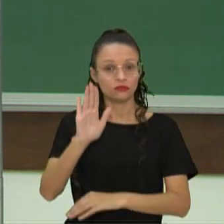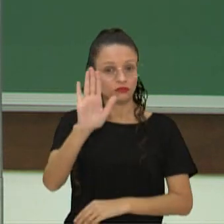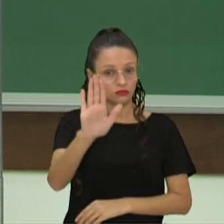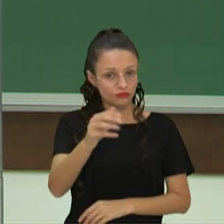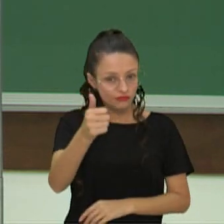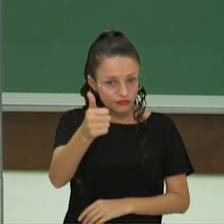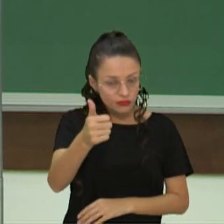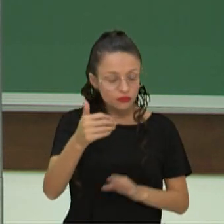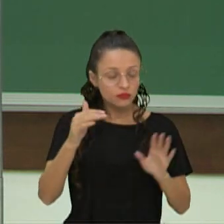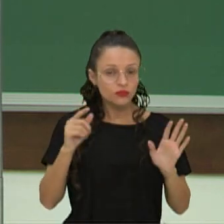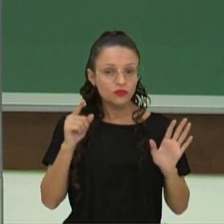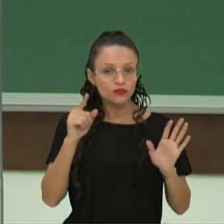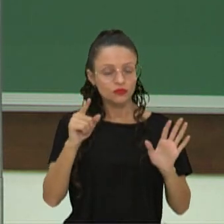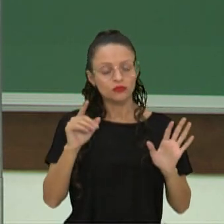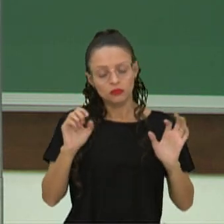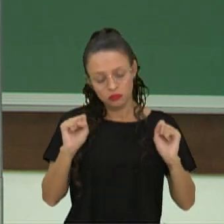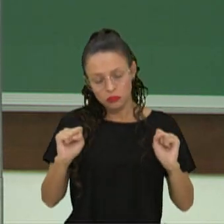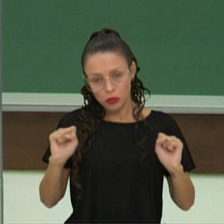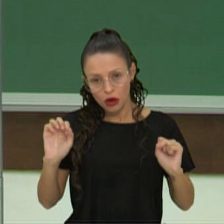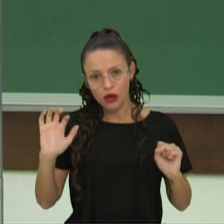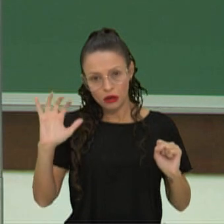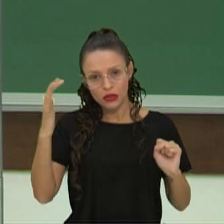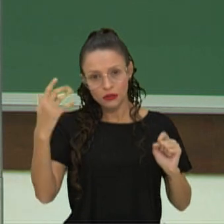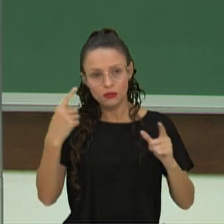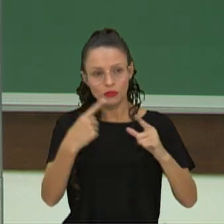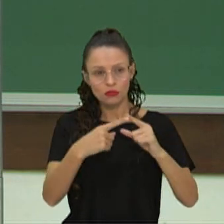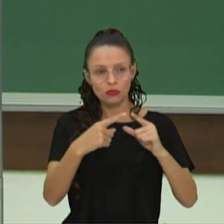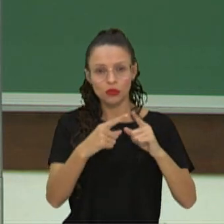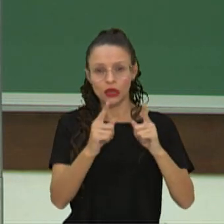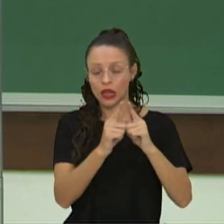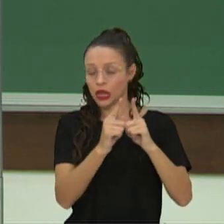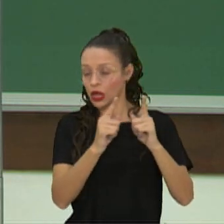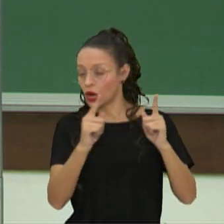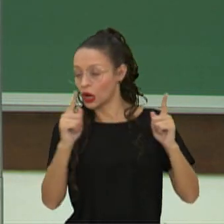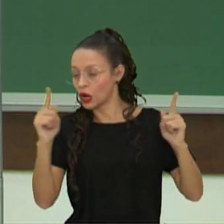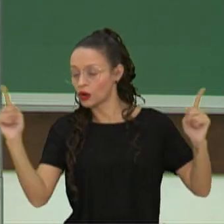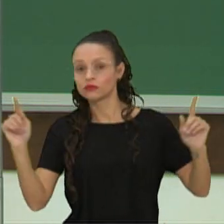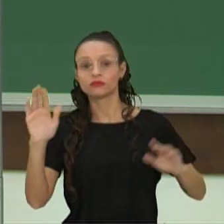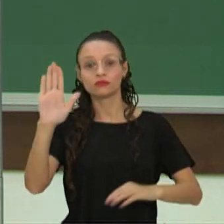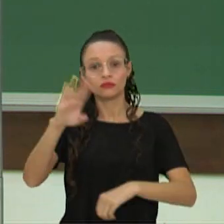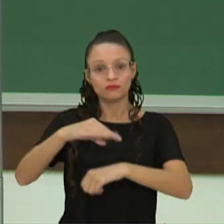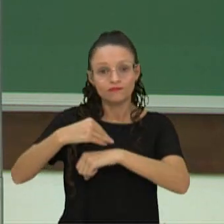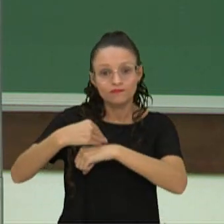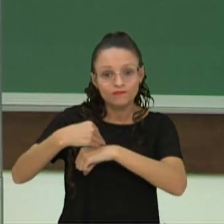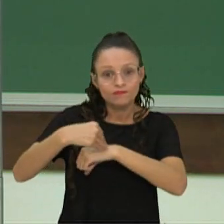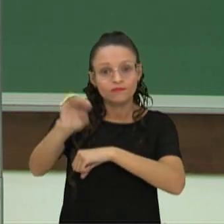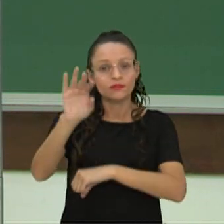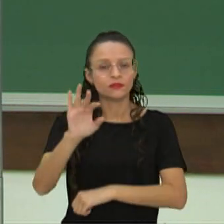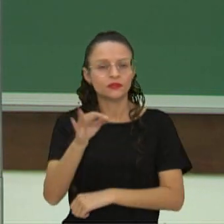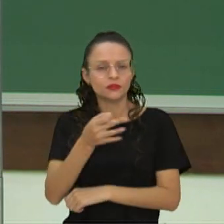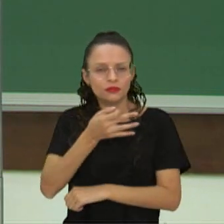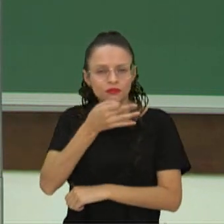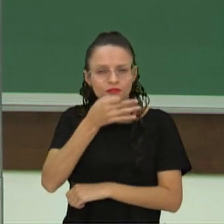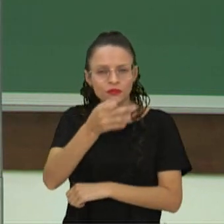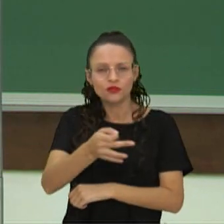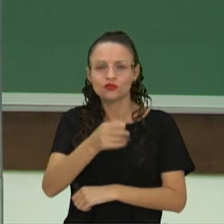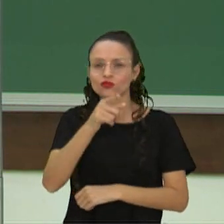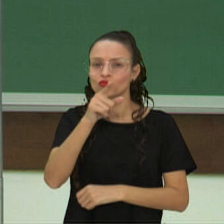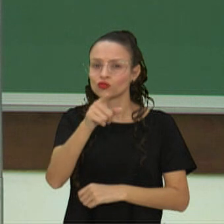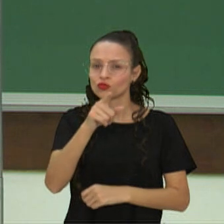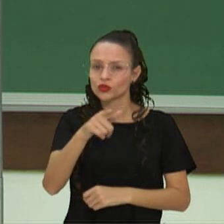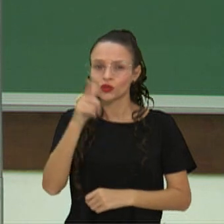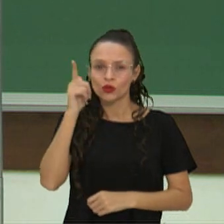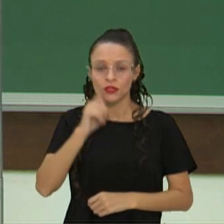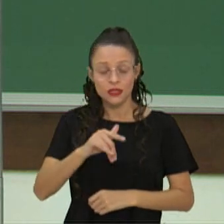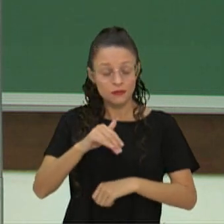você se perde, é uma coisa que pode acontecer mesmo, porque as expressões são longas. Hoje eu vou te dar uma sugestão para você resolver esse exercício com um pouquinho mais